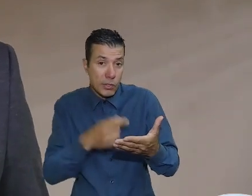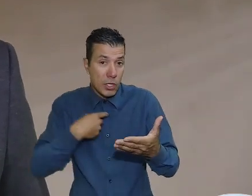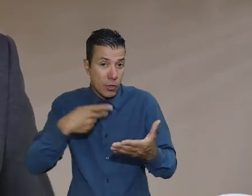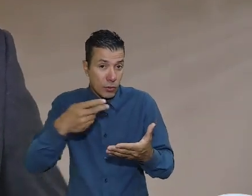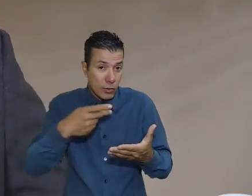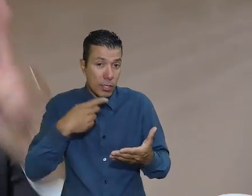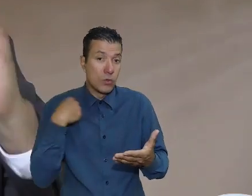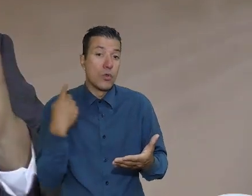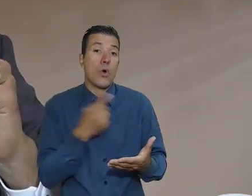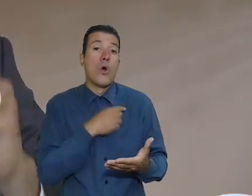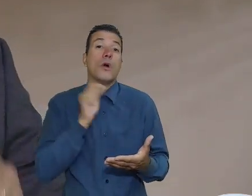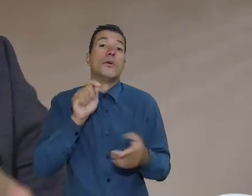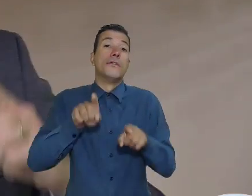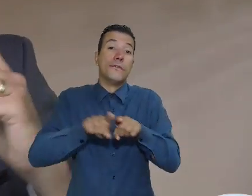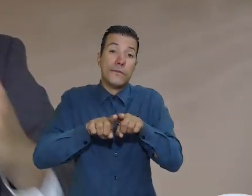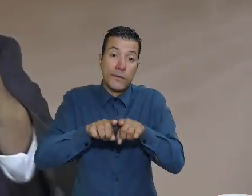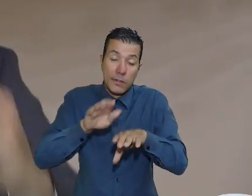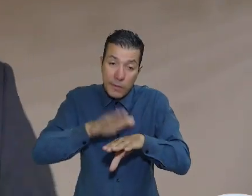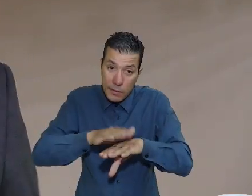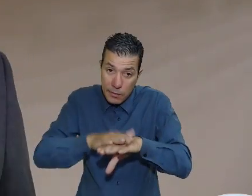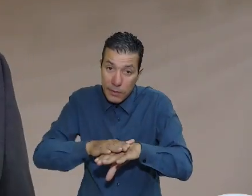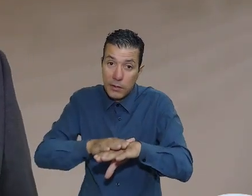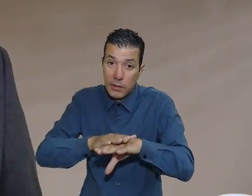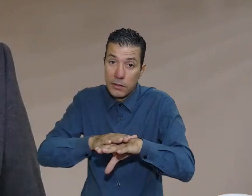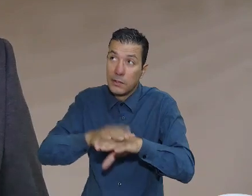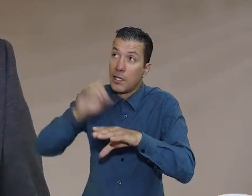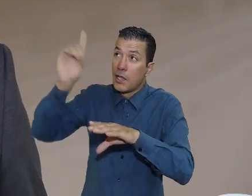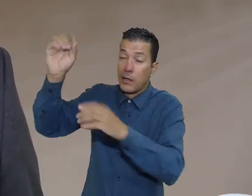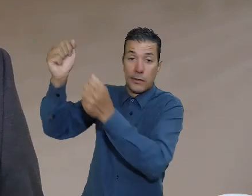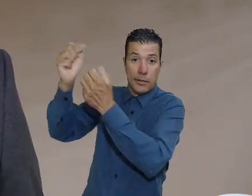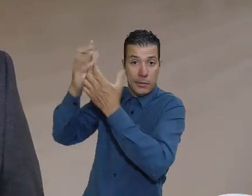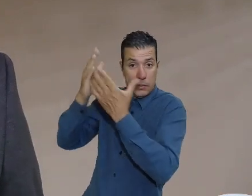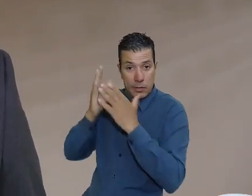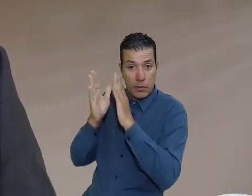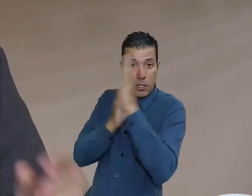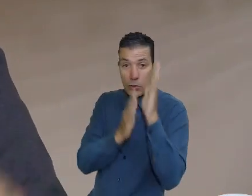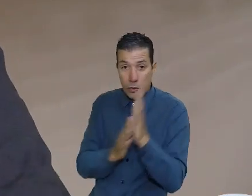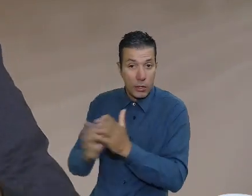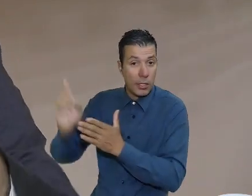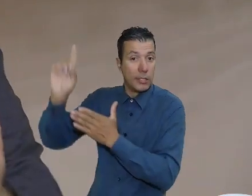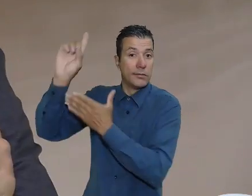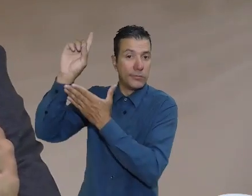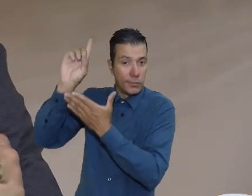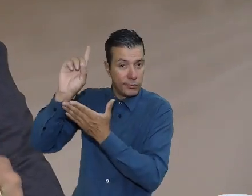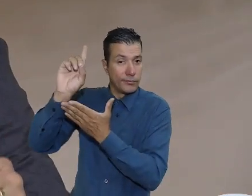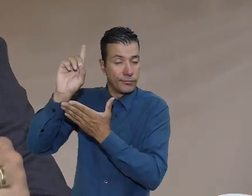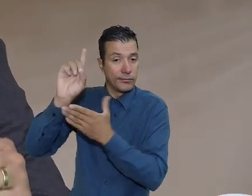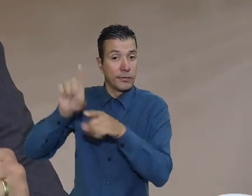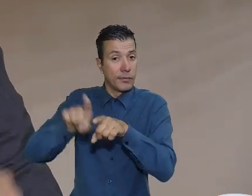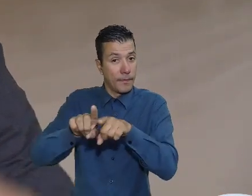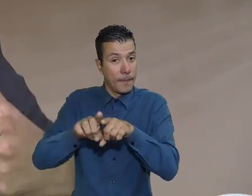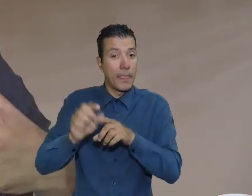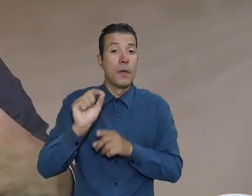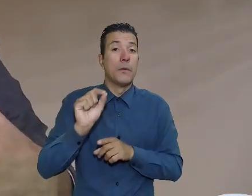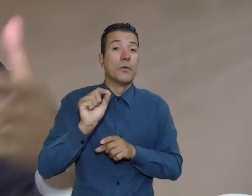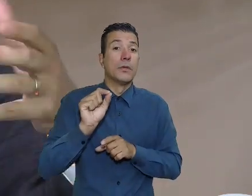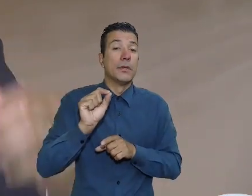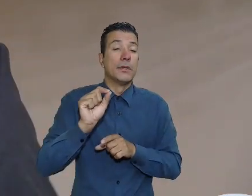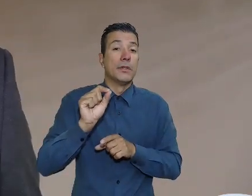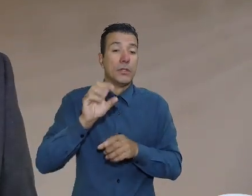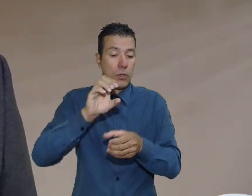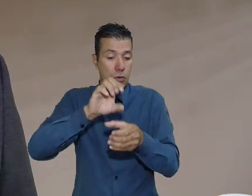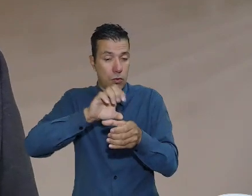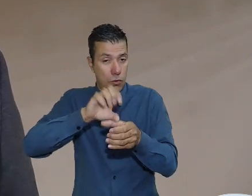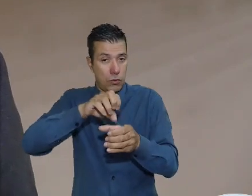nós possamos, na proporção das bênçãos que recebemos, adorar também ao nosso Deus, a partir das